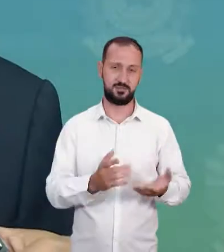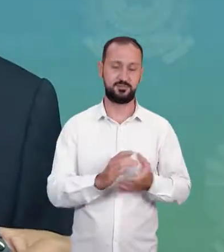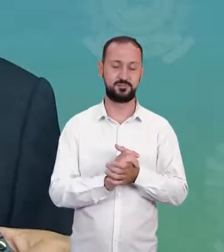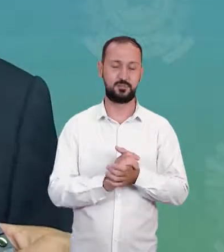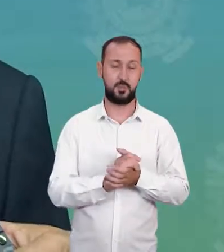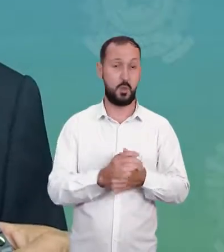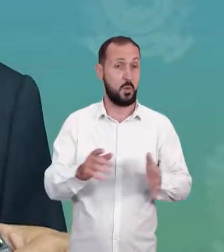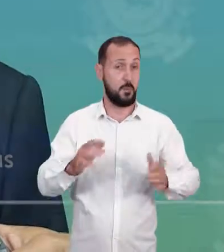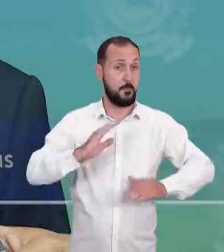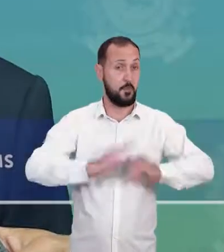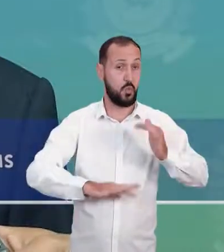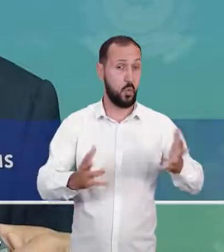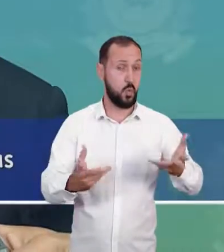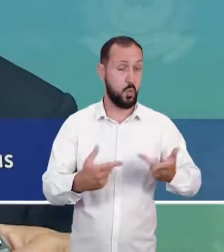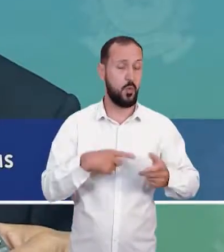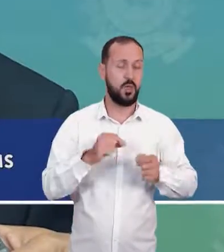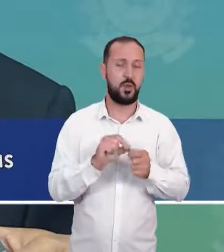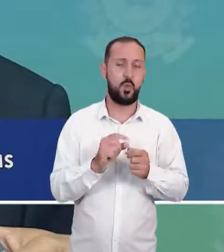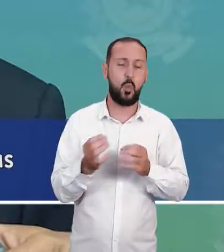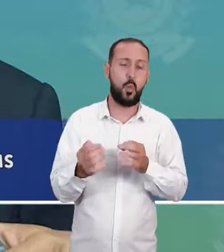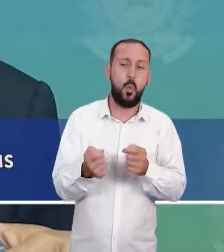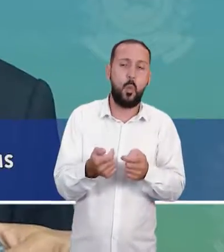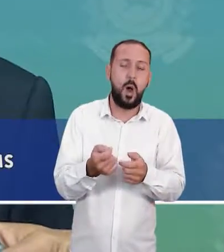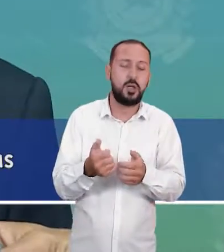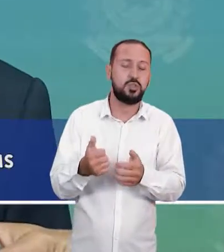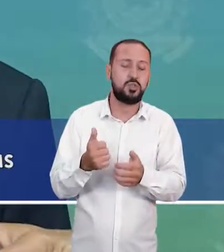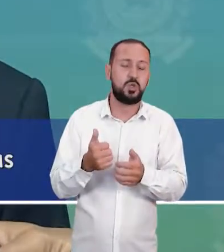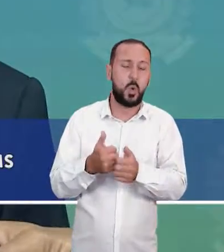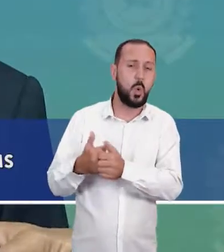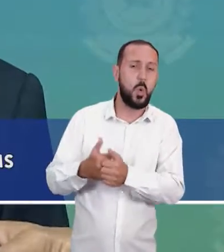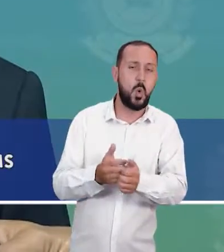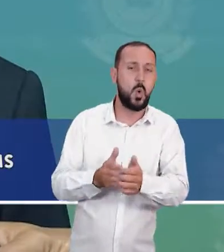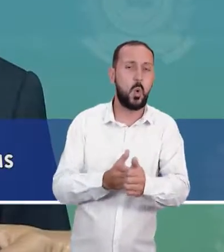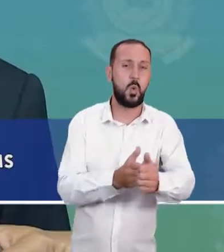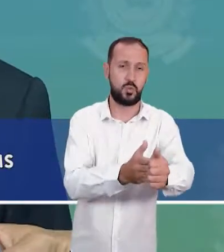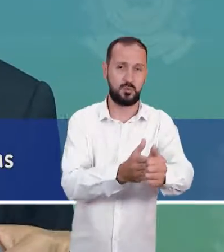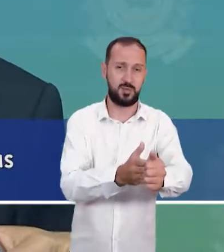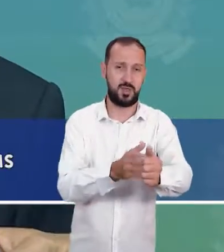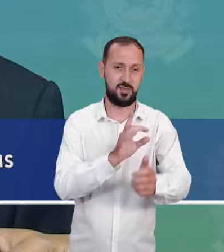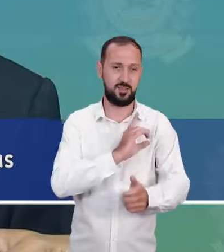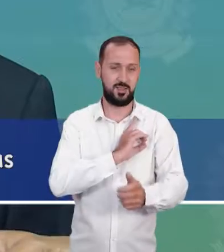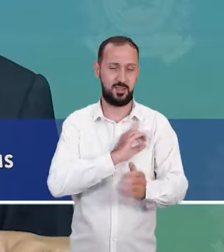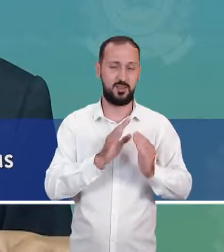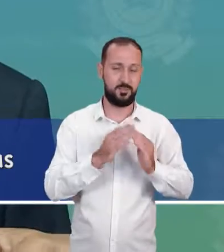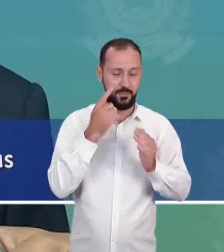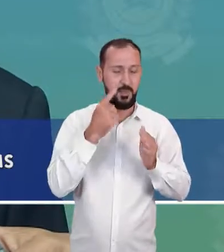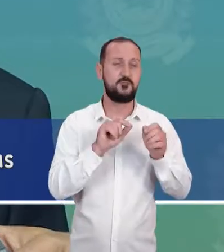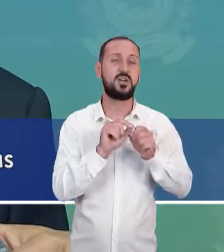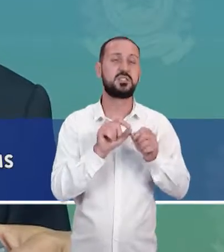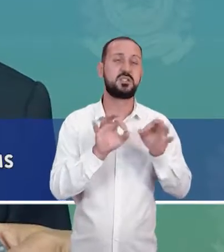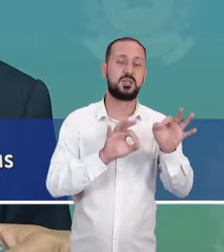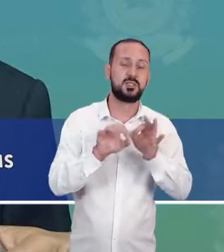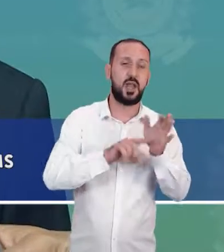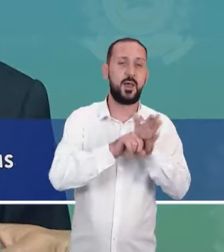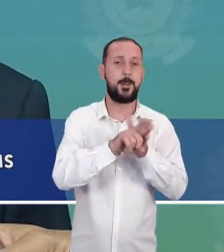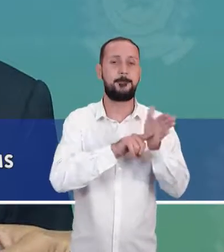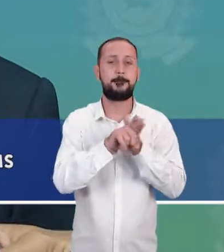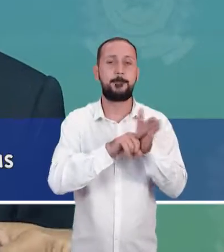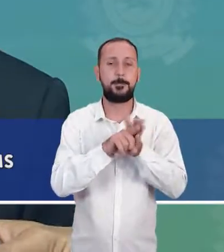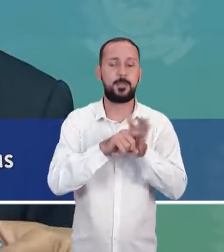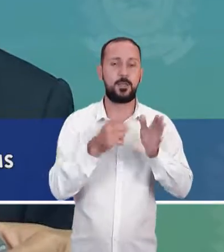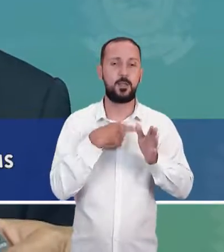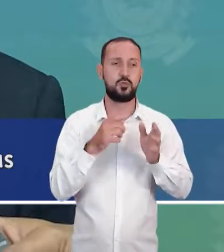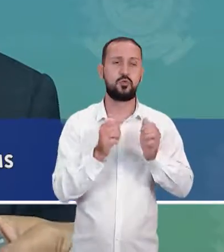bom escrivão, ele praticamente conduz a delegacia, no acompanhamento do inquérito